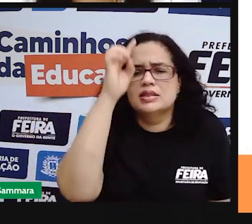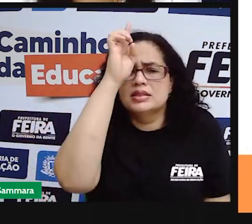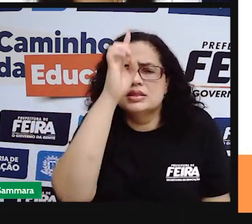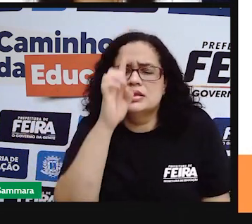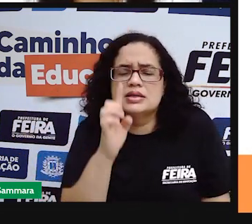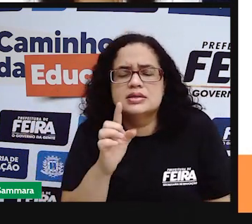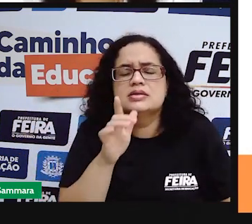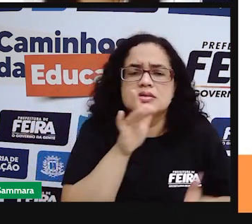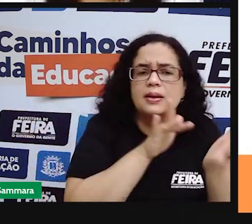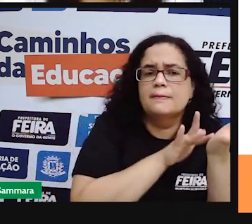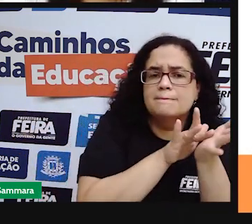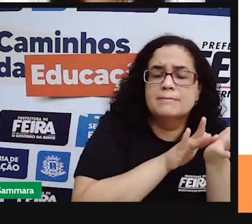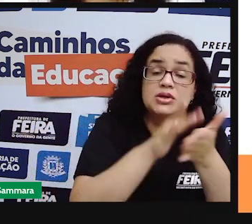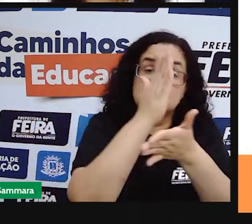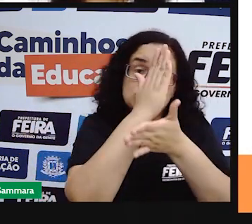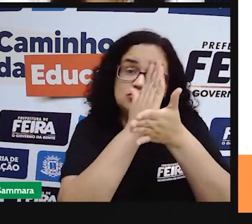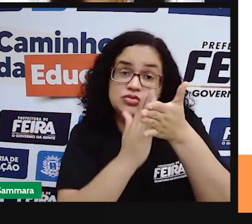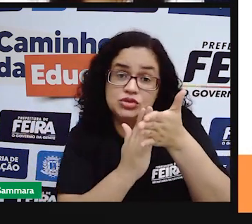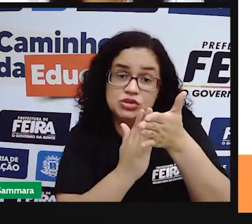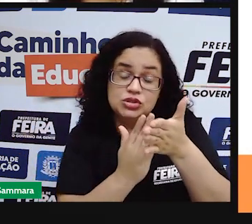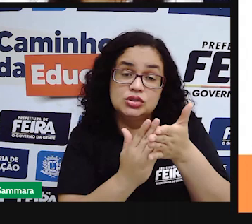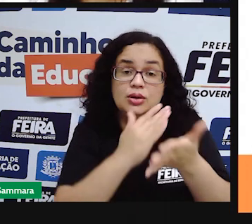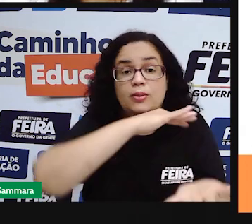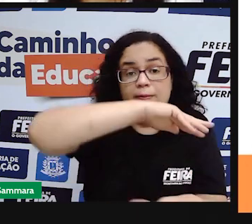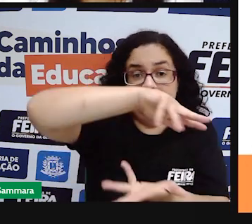o nosso planeta.